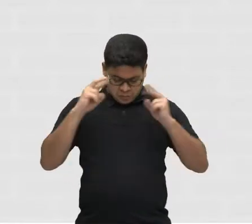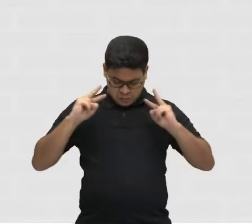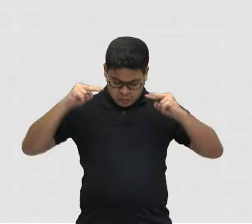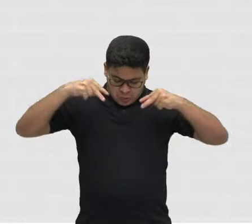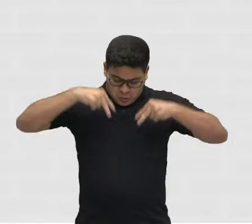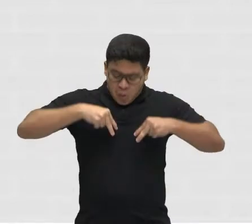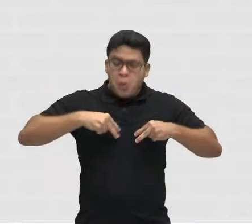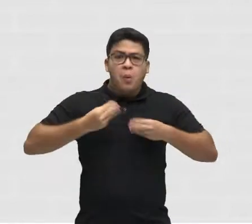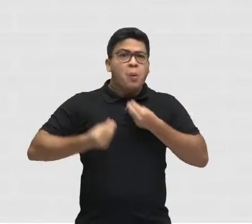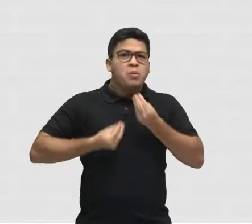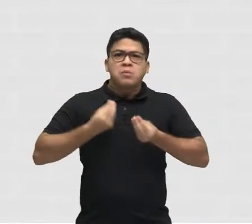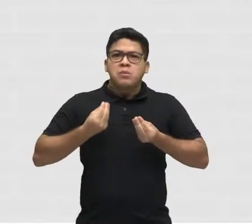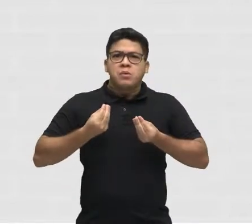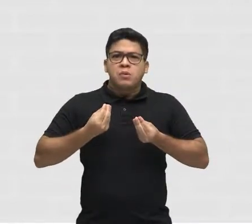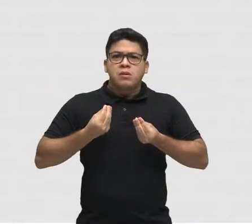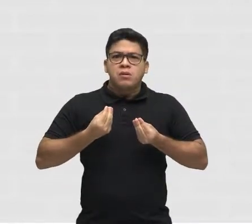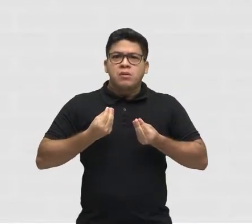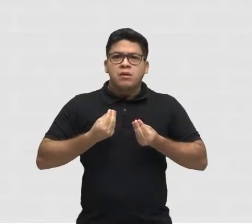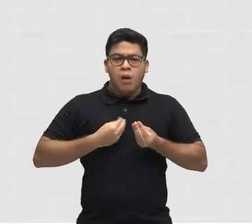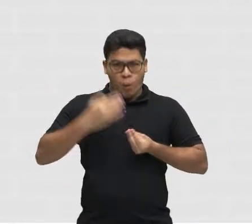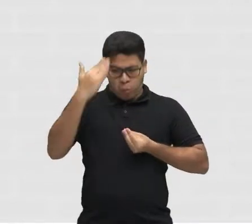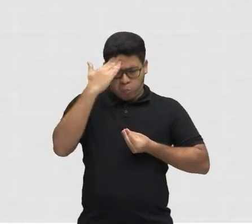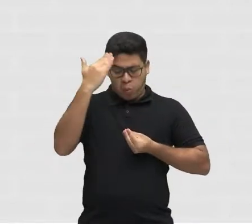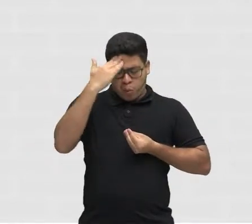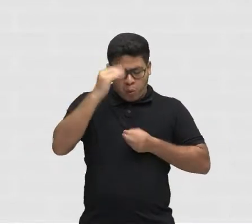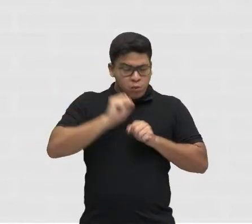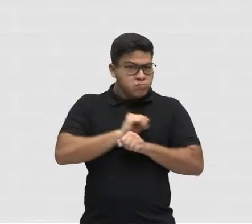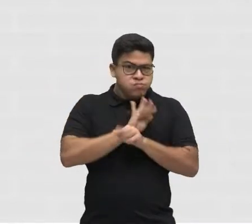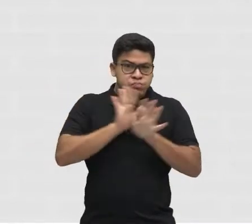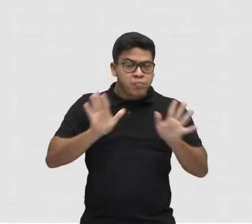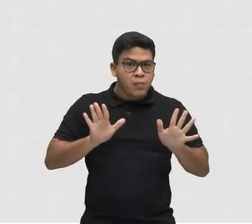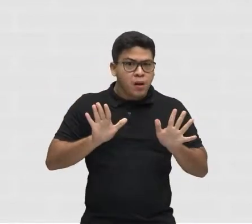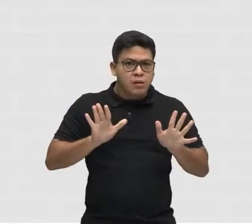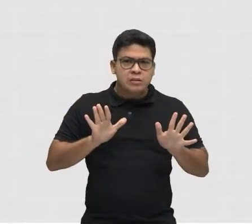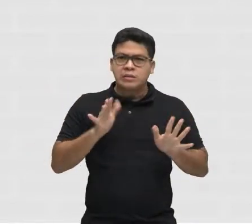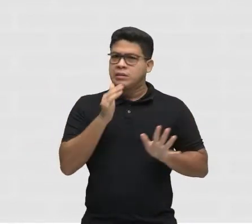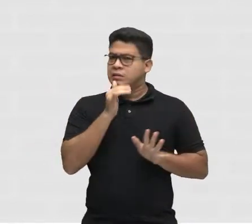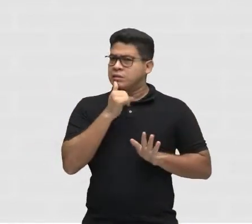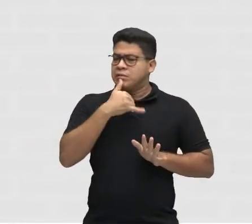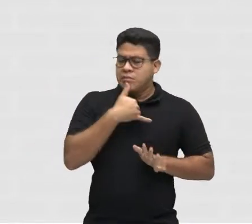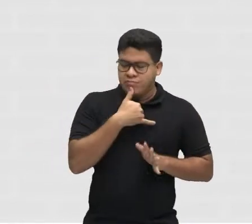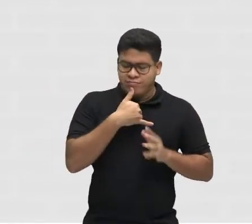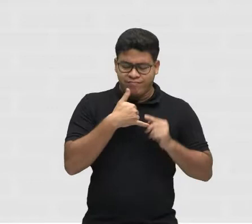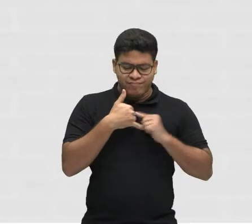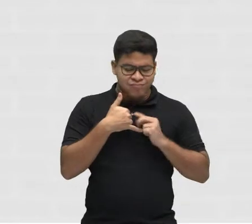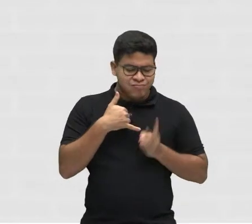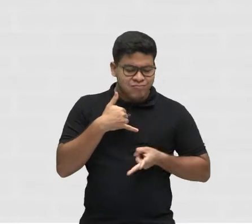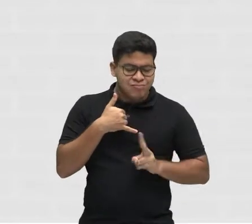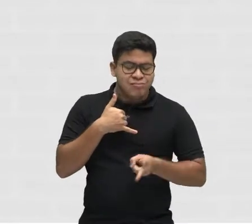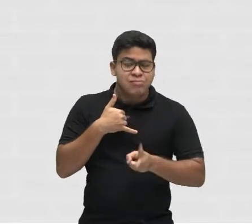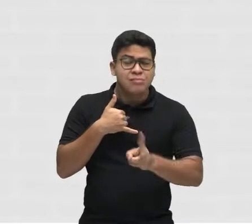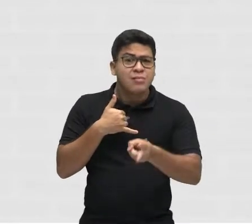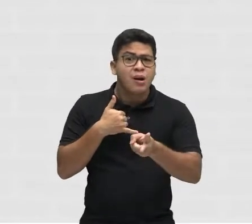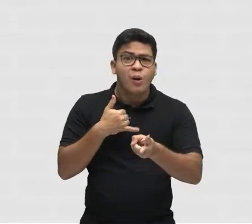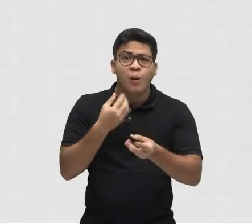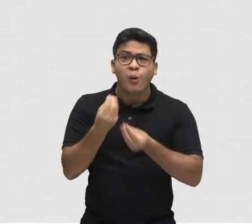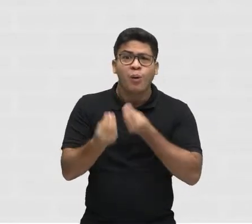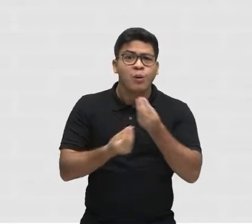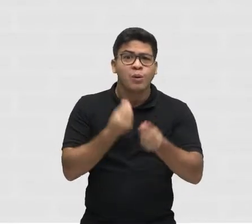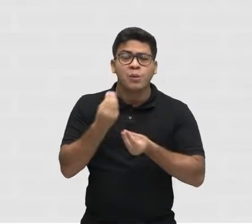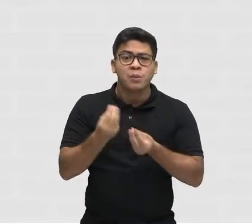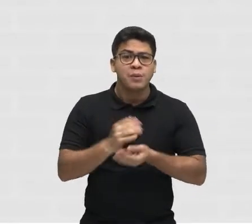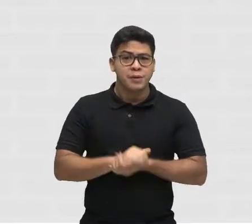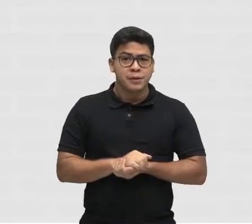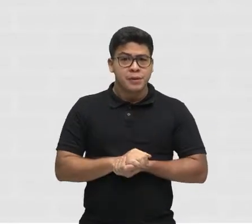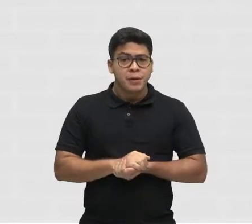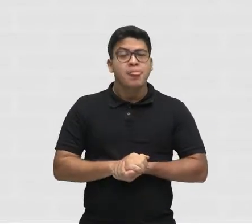que a gente acredita que não vai passar. Ai, estou muito triste, isso não passa, essa dor não passa. Então a gente precisa